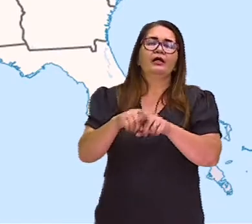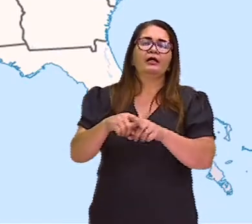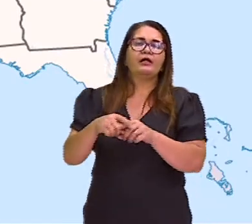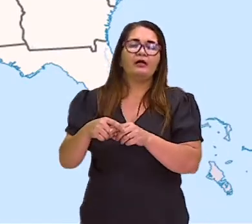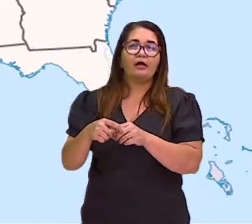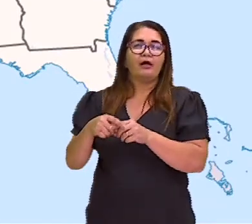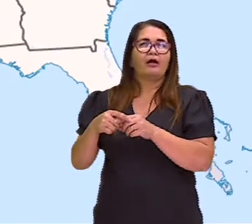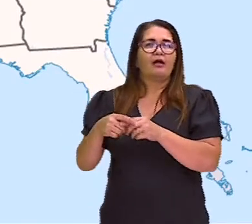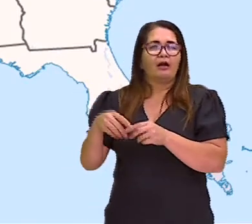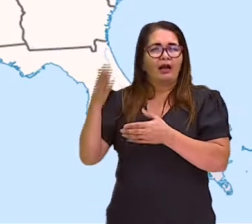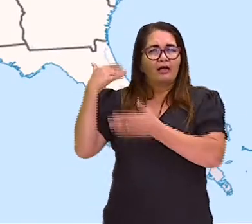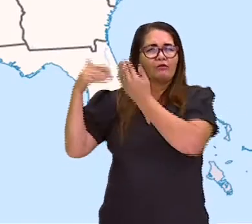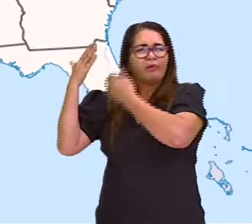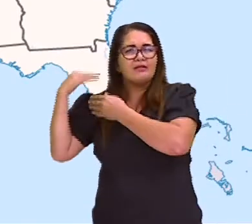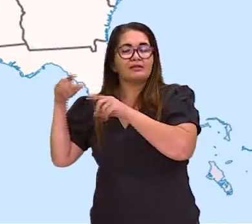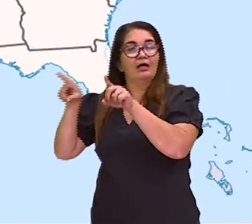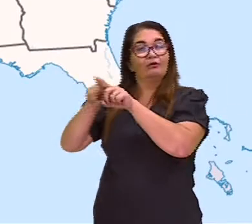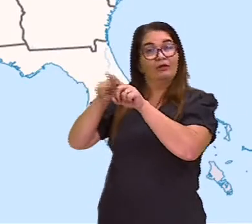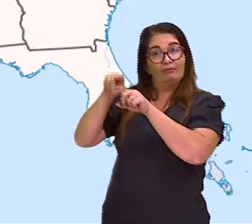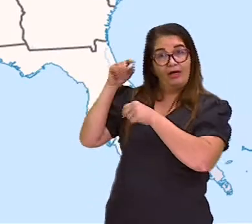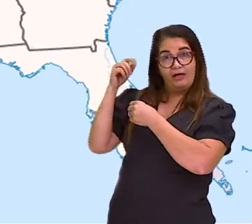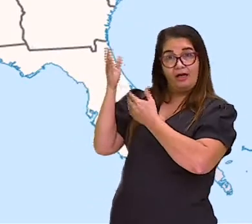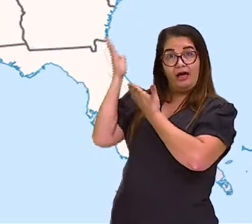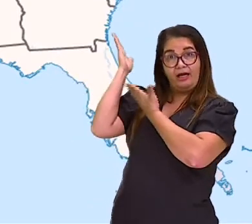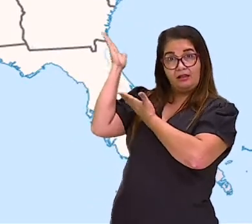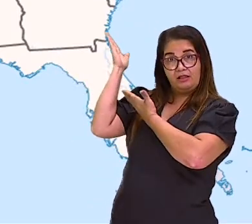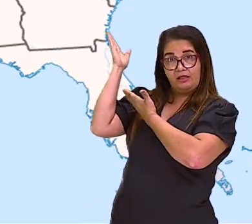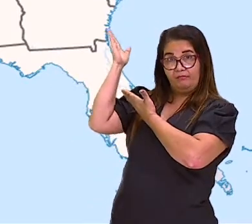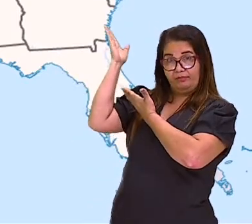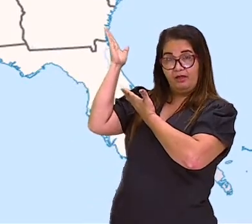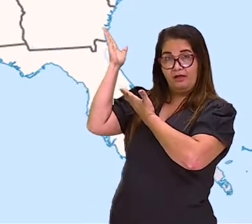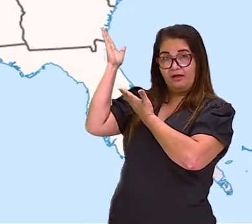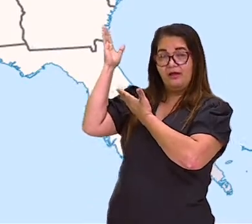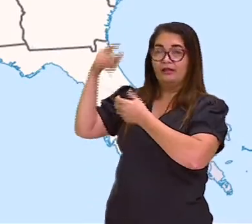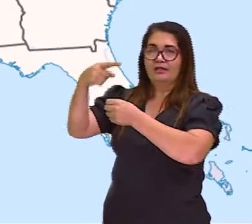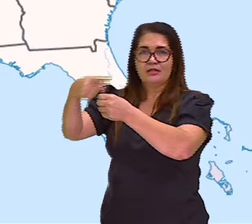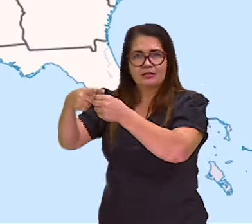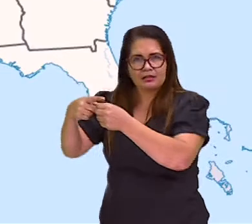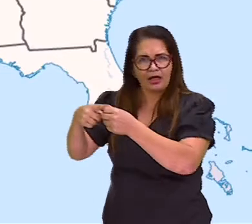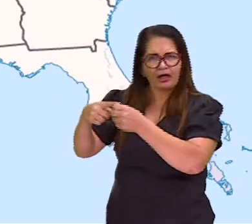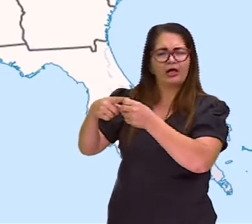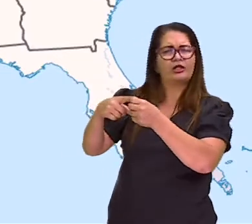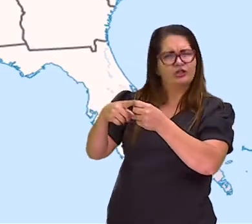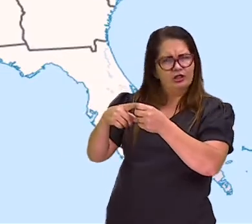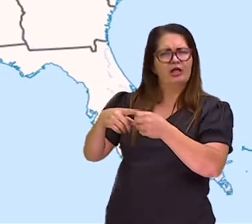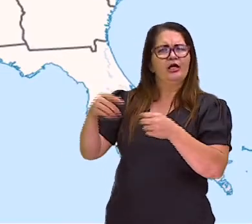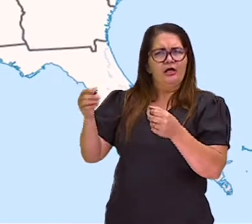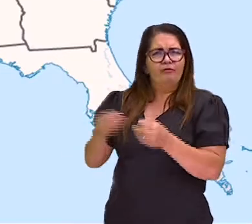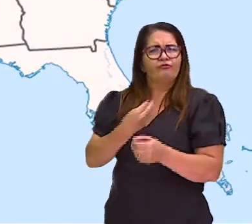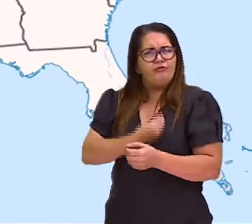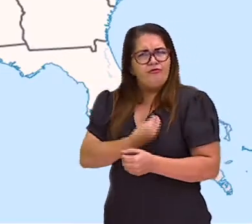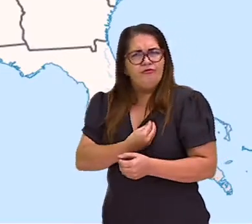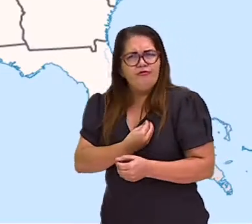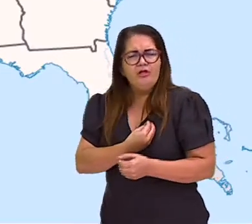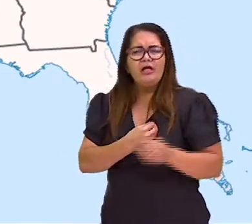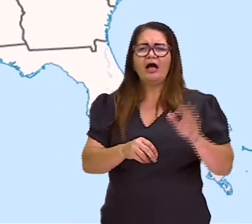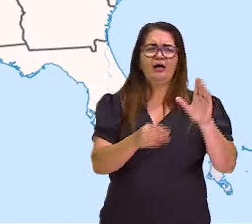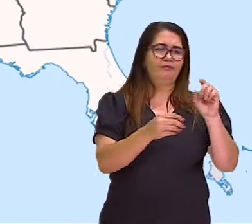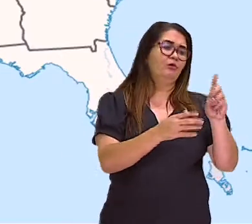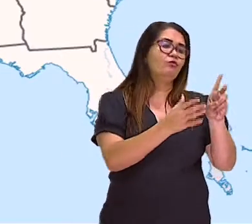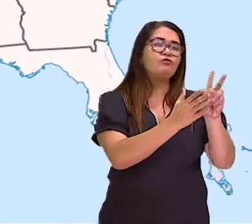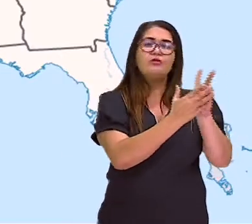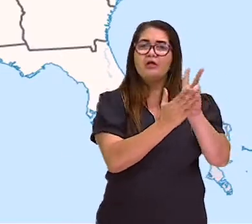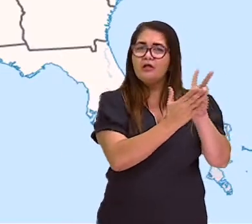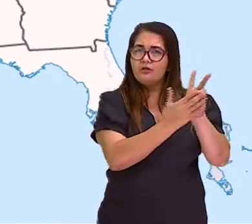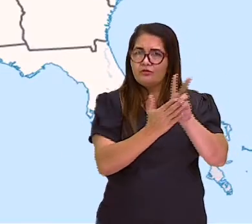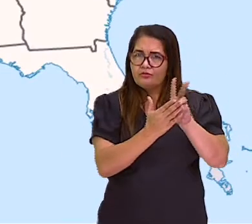já viviam ali, Sir Walter retornou à Inglaterra, adiando a tão sonhada conquista